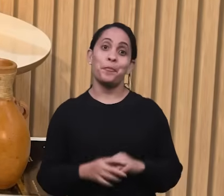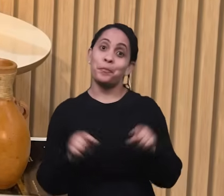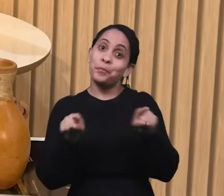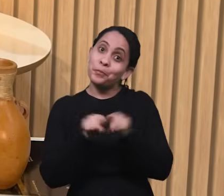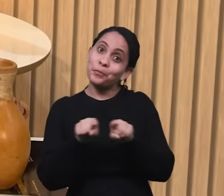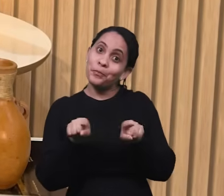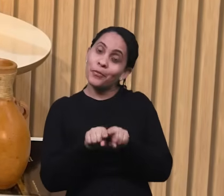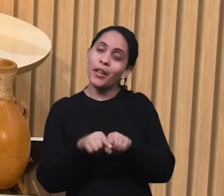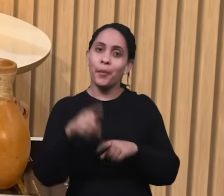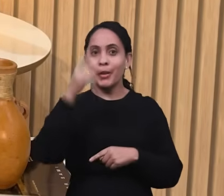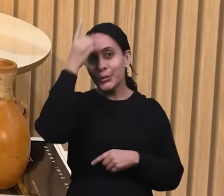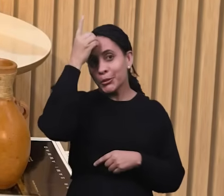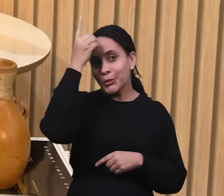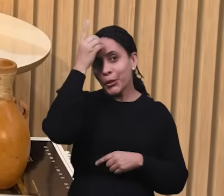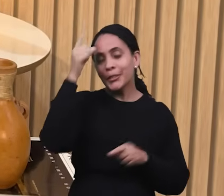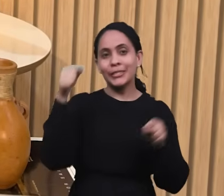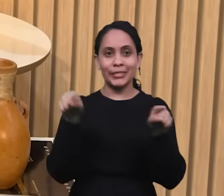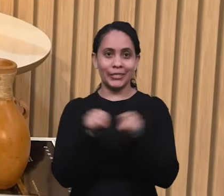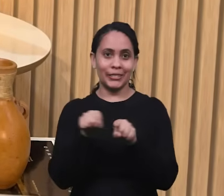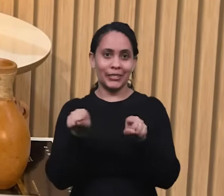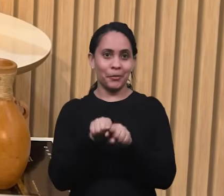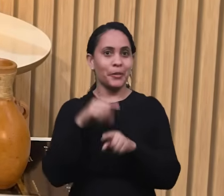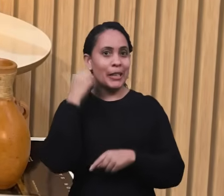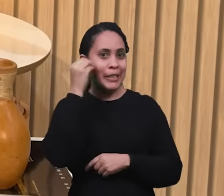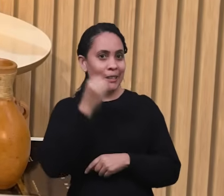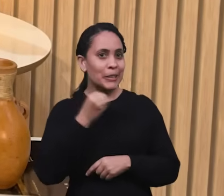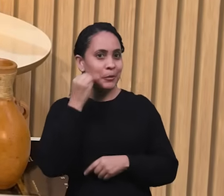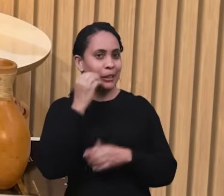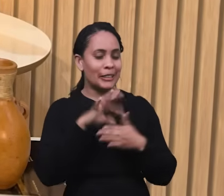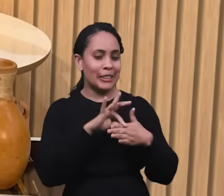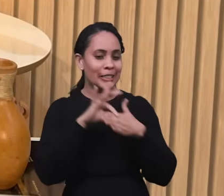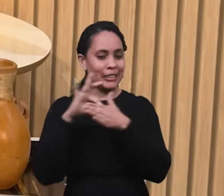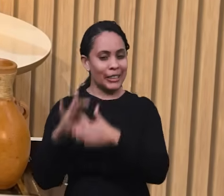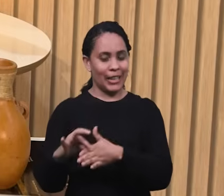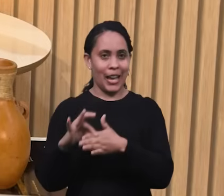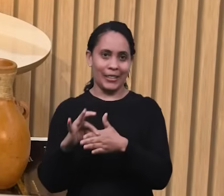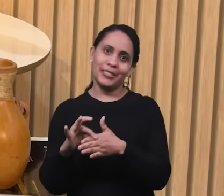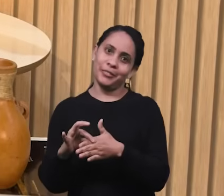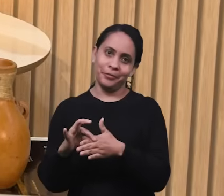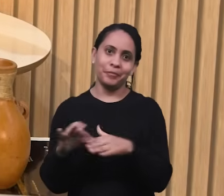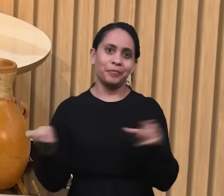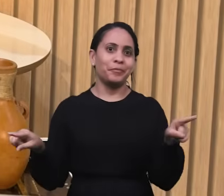dons espirituais, a experiência de ser guiados pelo Espírito Santo